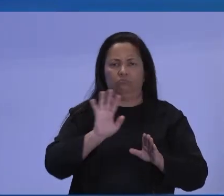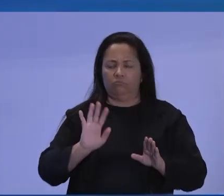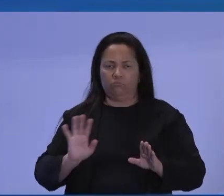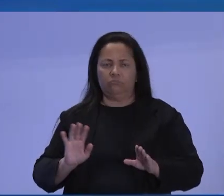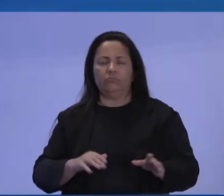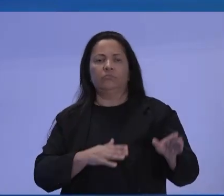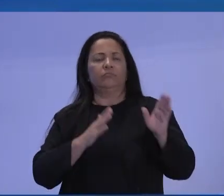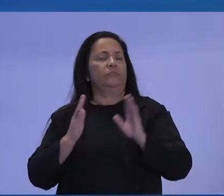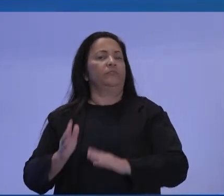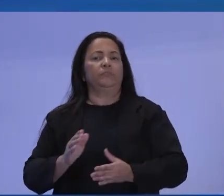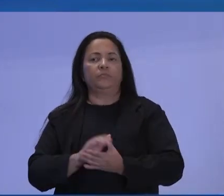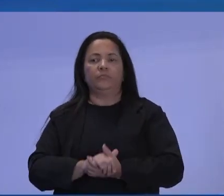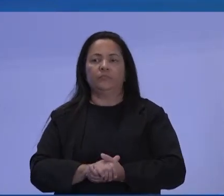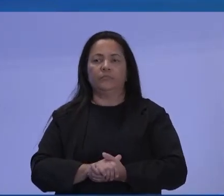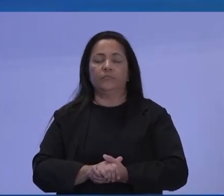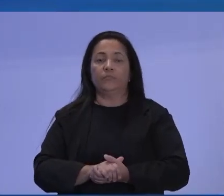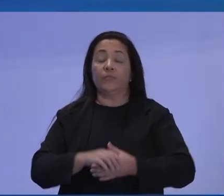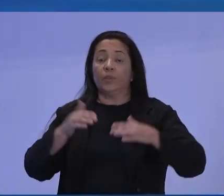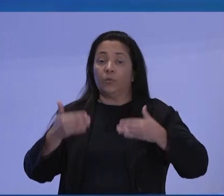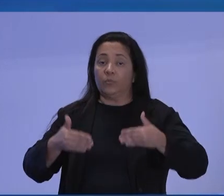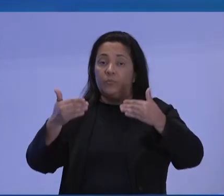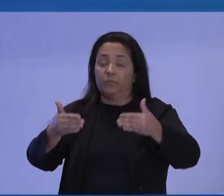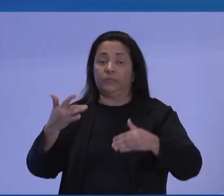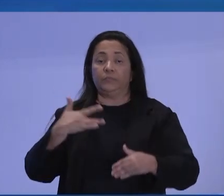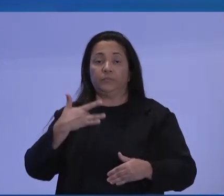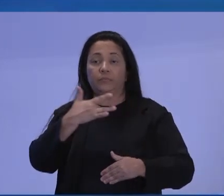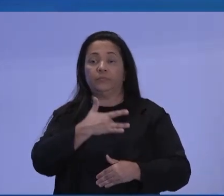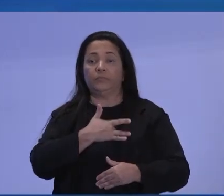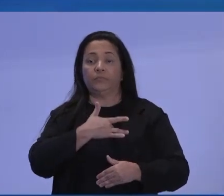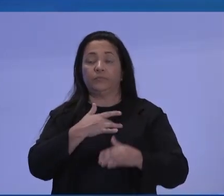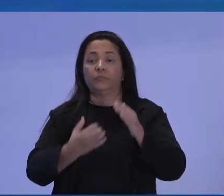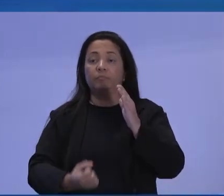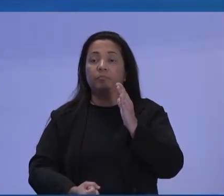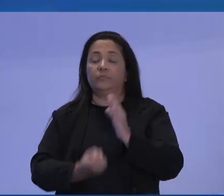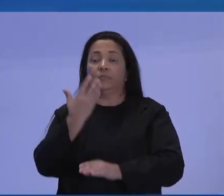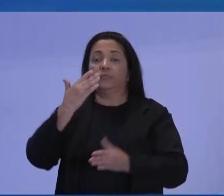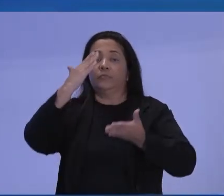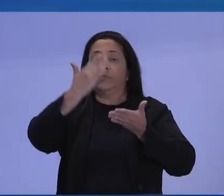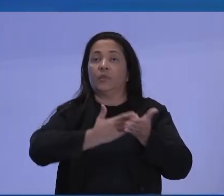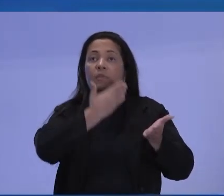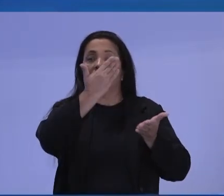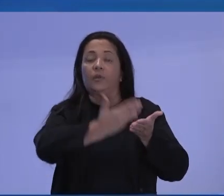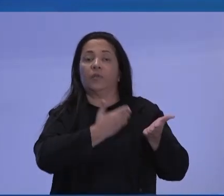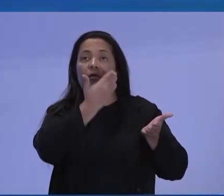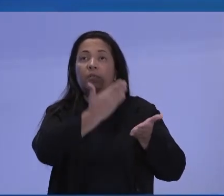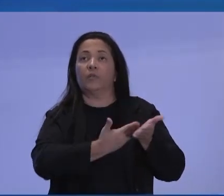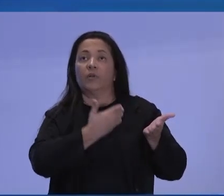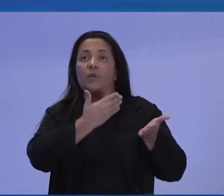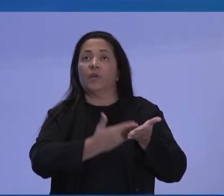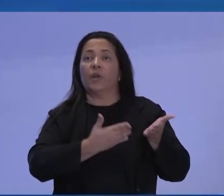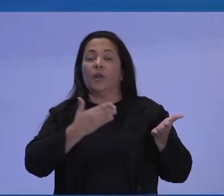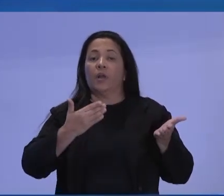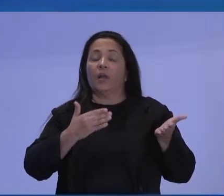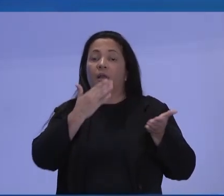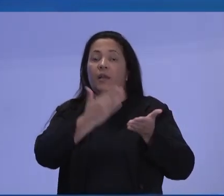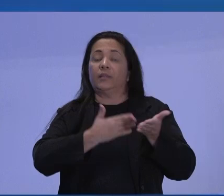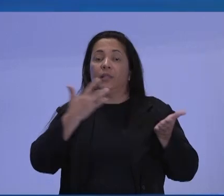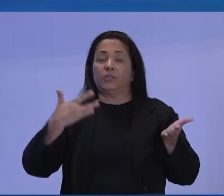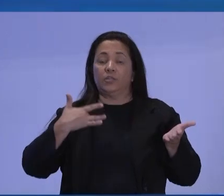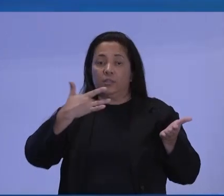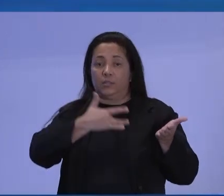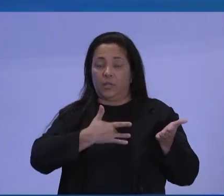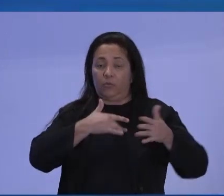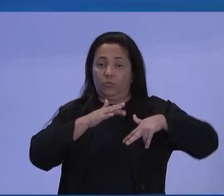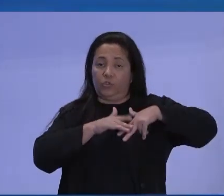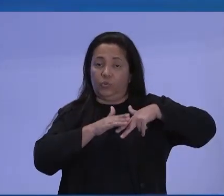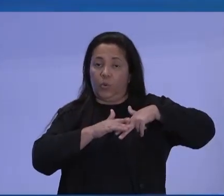Então, quanto a isso, o Ministério da Saúde criou uma caderneta, que é a caderneta de saúde da pessoa acometida